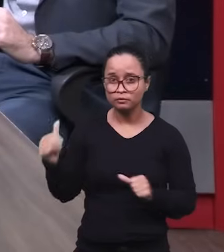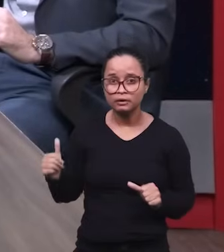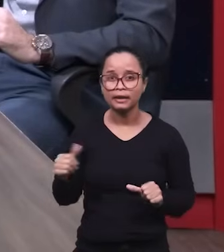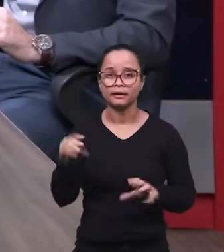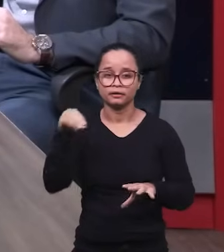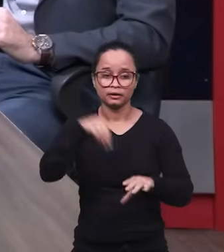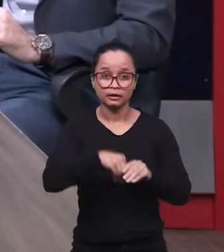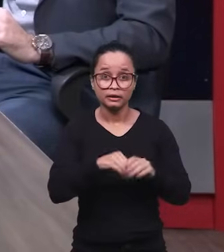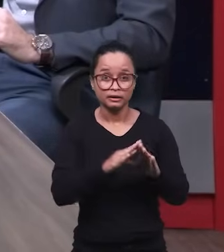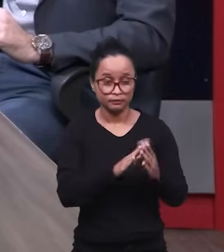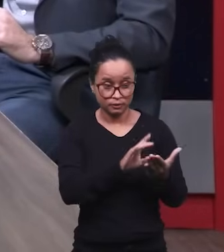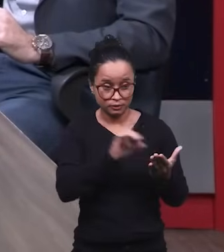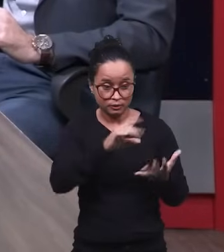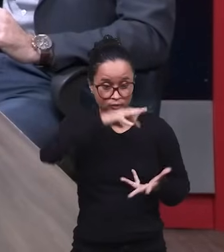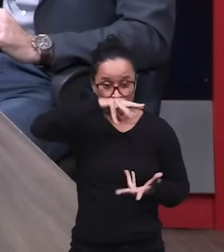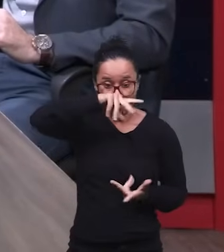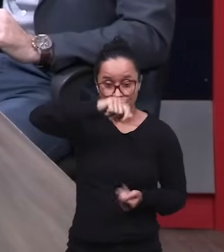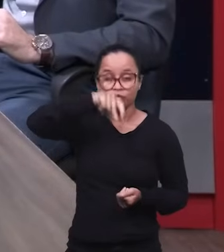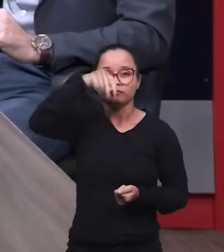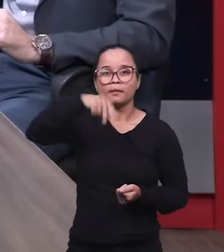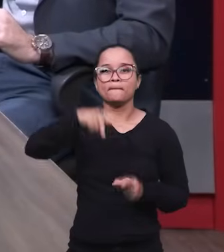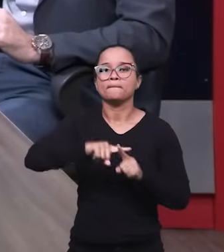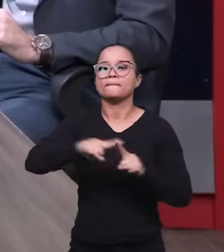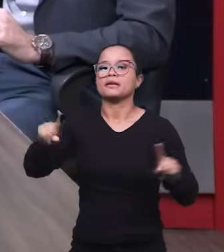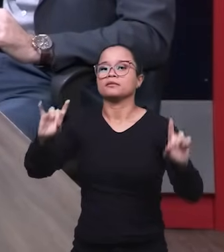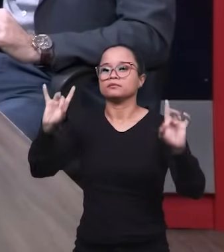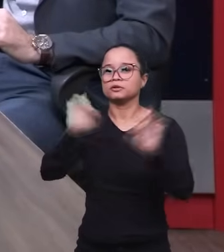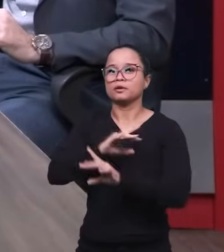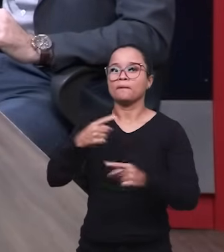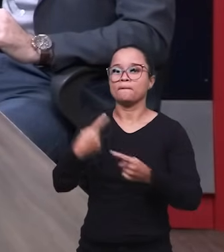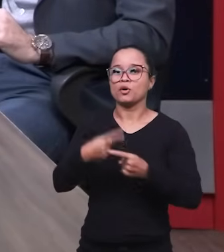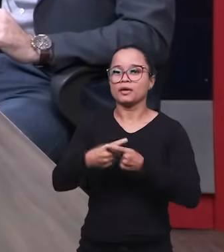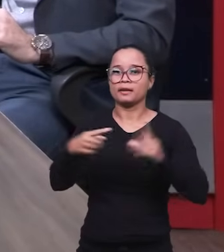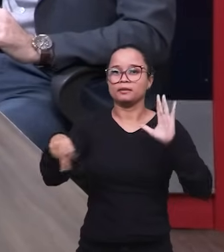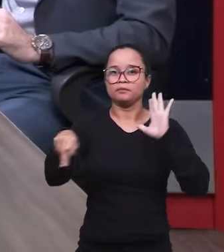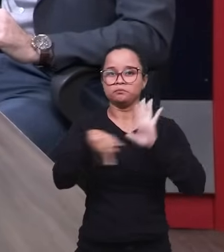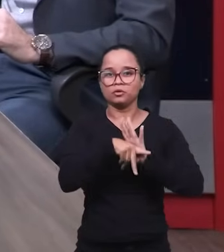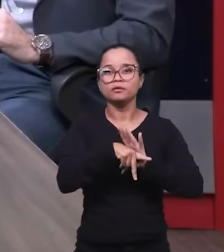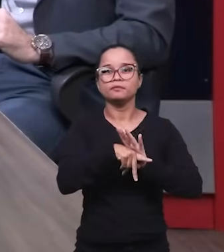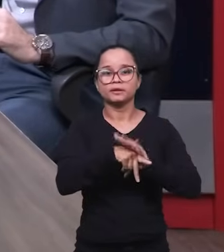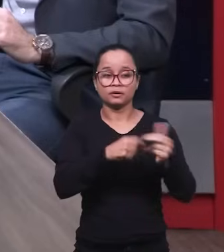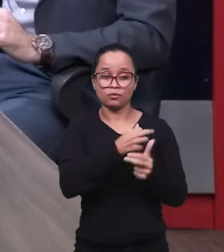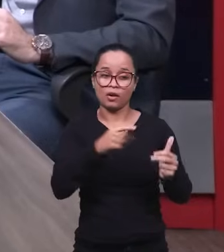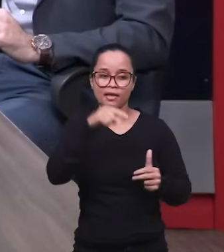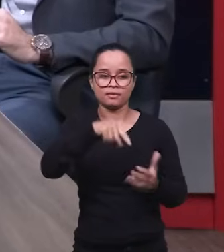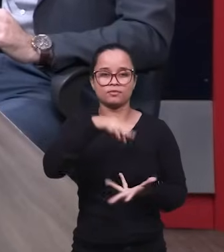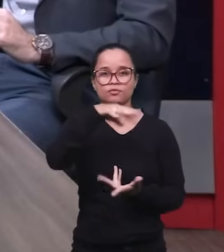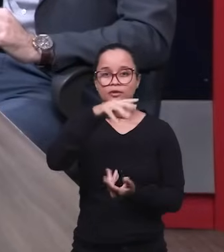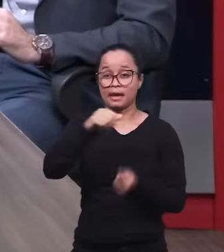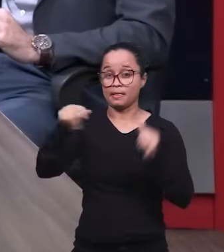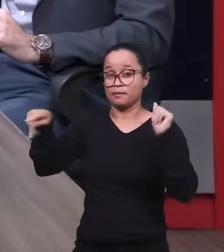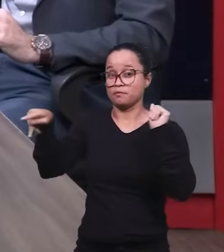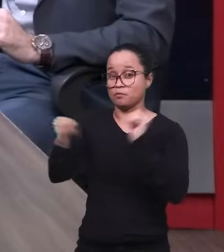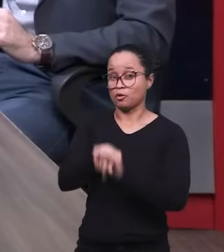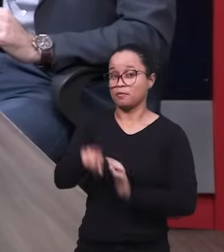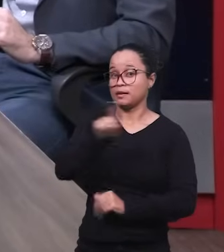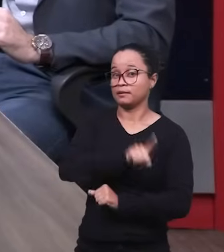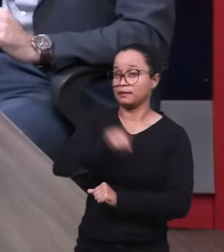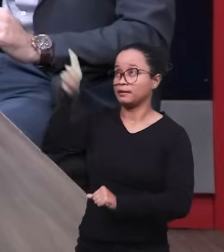criado, porque ela foi trazida para nós, mas ela é absoluta porque ela não tem as propriedades desse universo. Ela tem as propriedades do